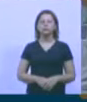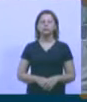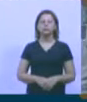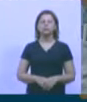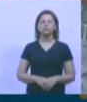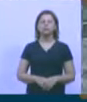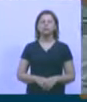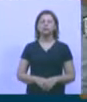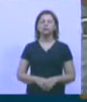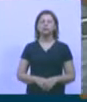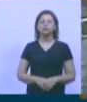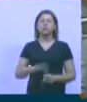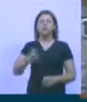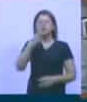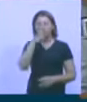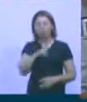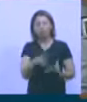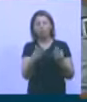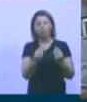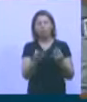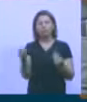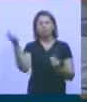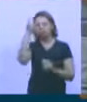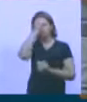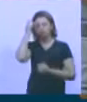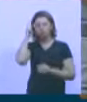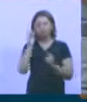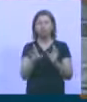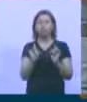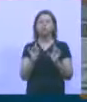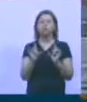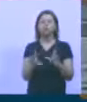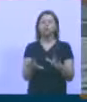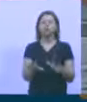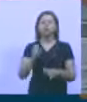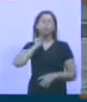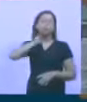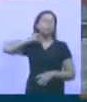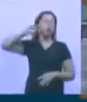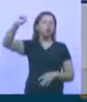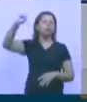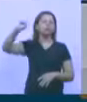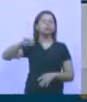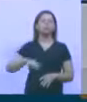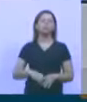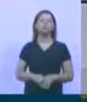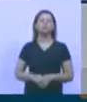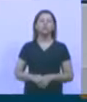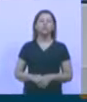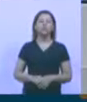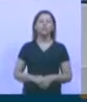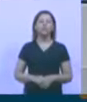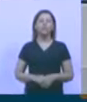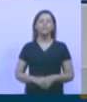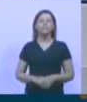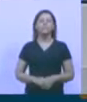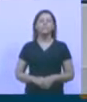Especially by suicide. Ele já viu vários casos, especialmente suicídio. Or because of abortion.